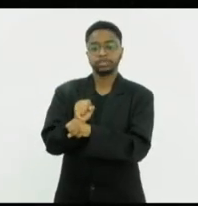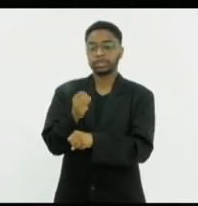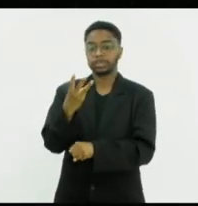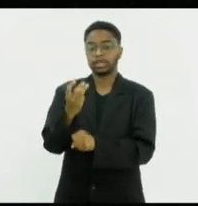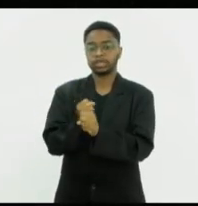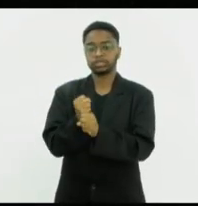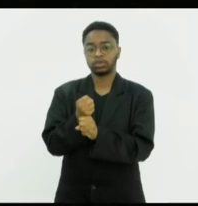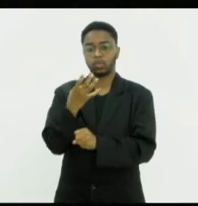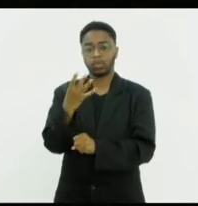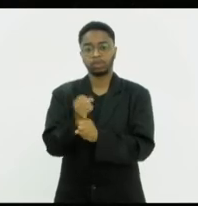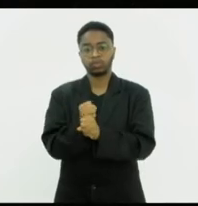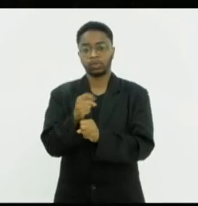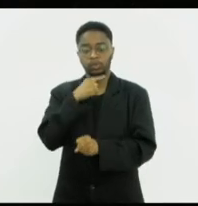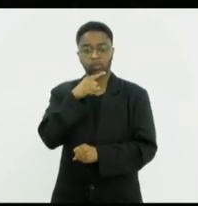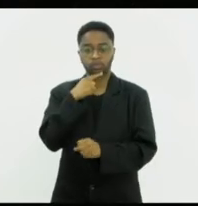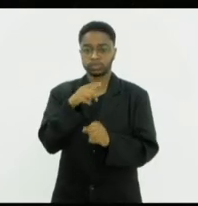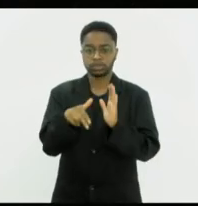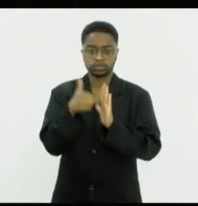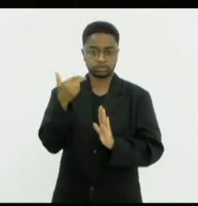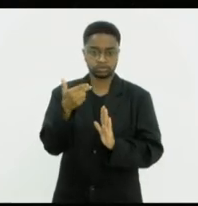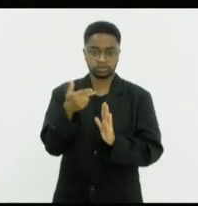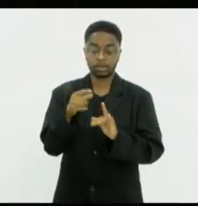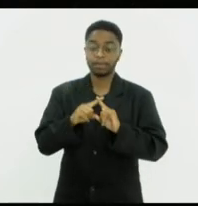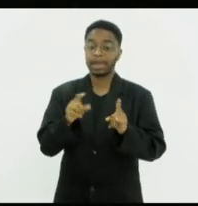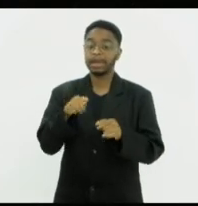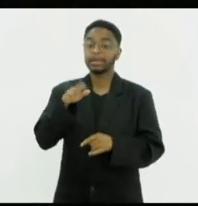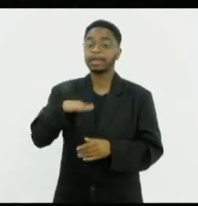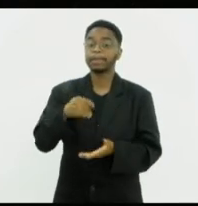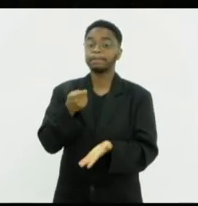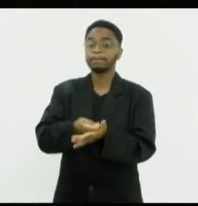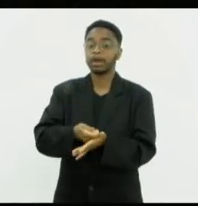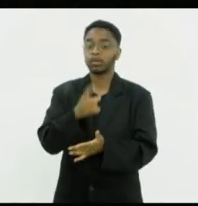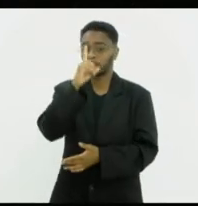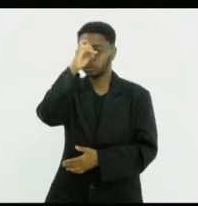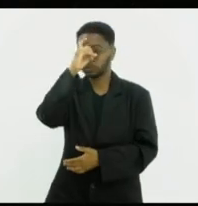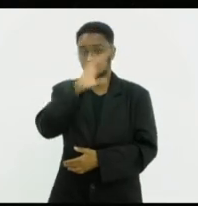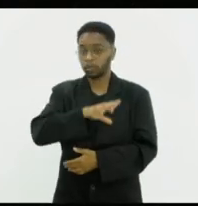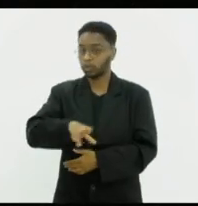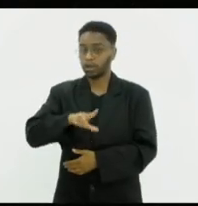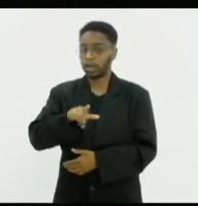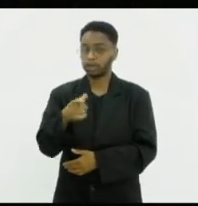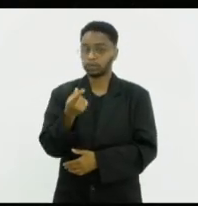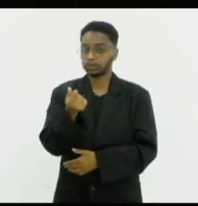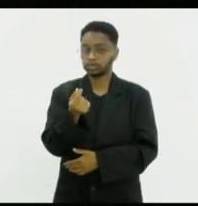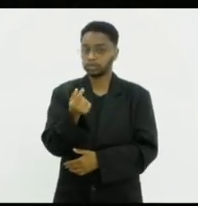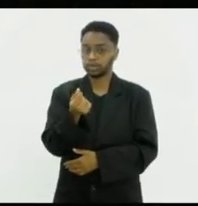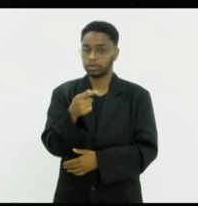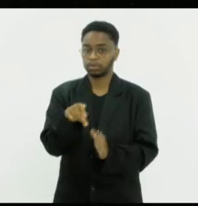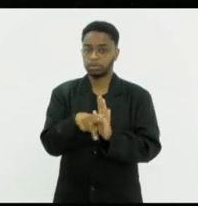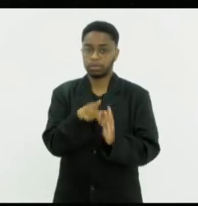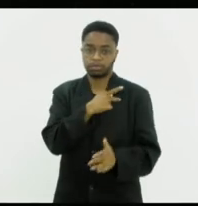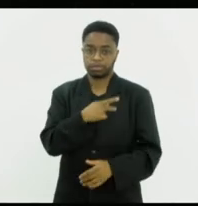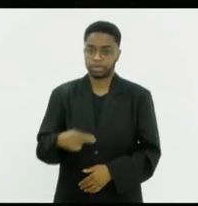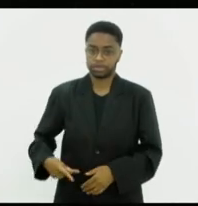e não conseguem uma cirurgia. E quem paga esses hospitais não é o dinheiro do presidente da